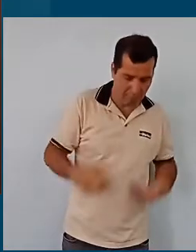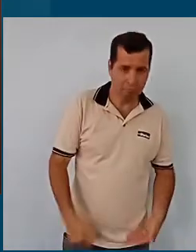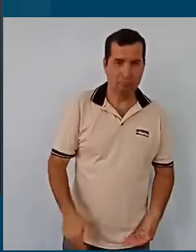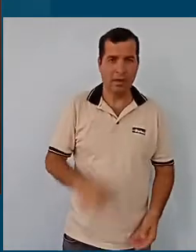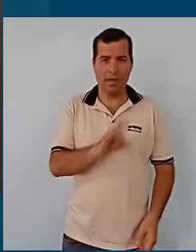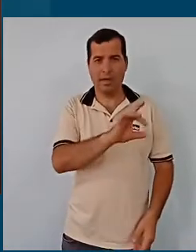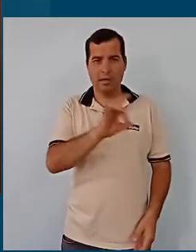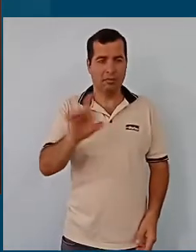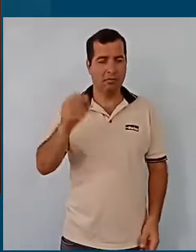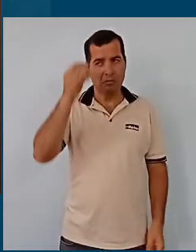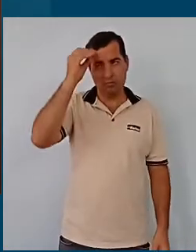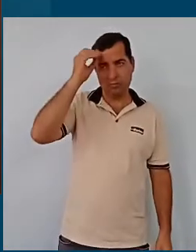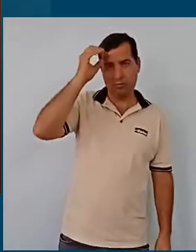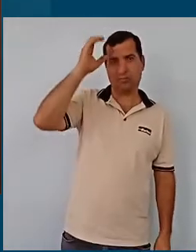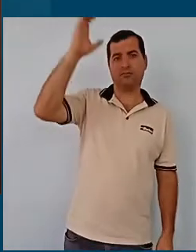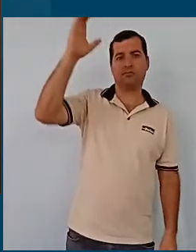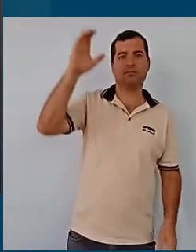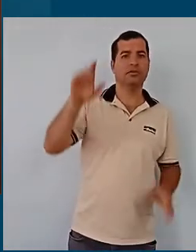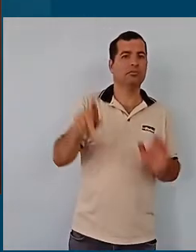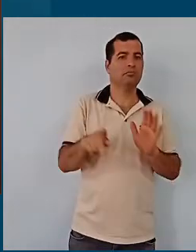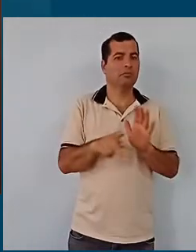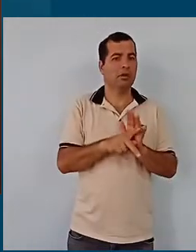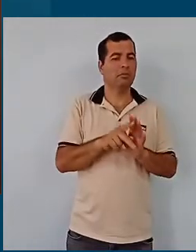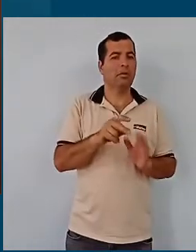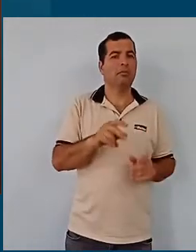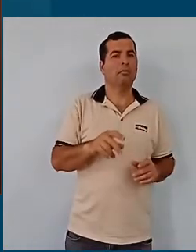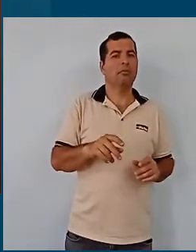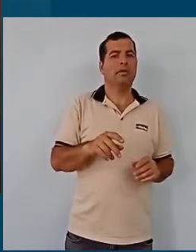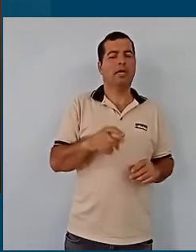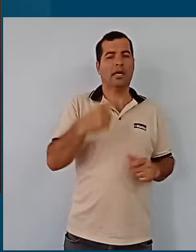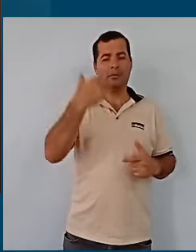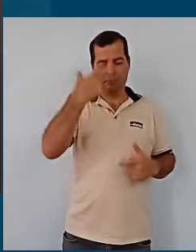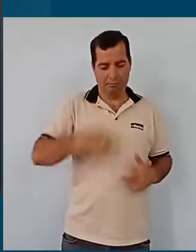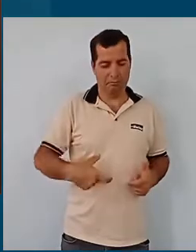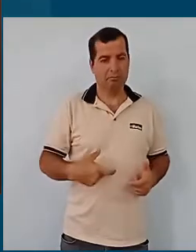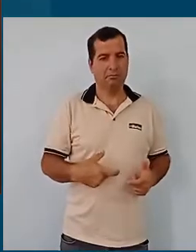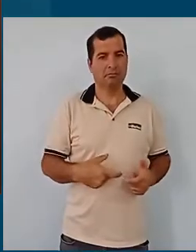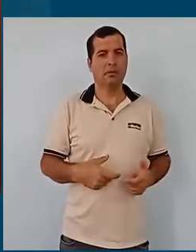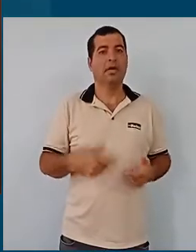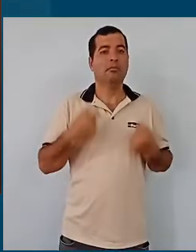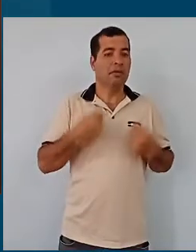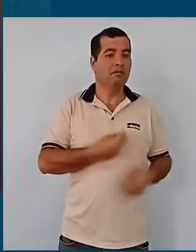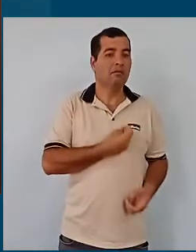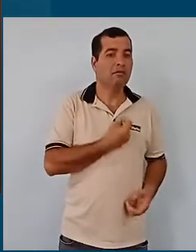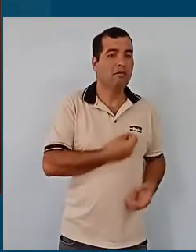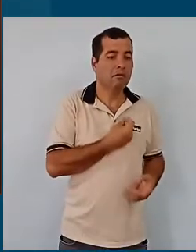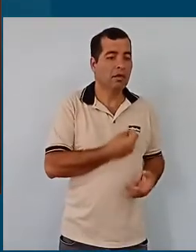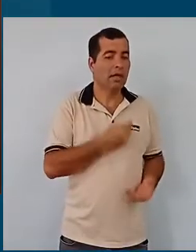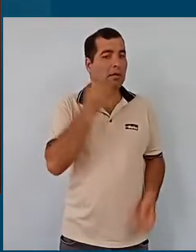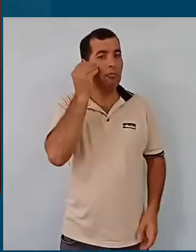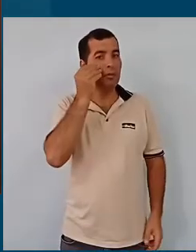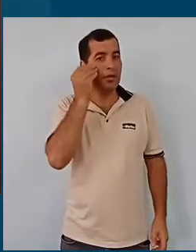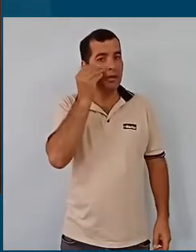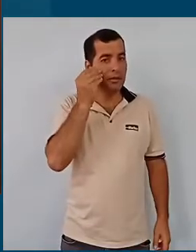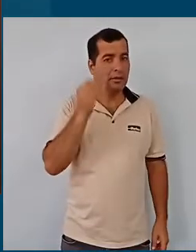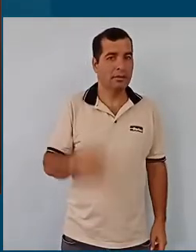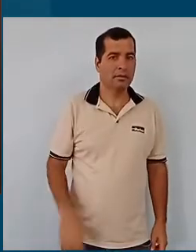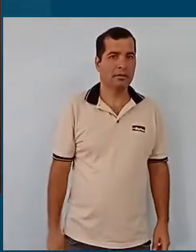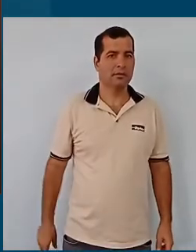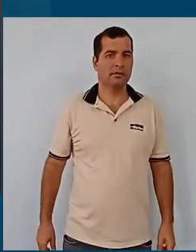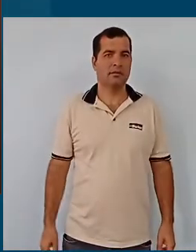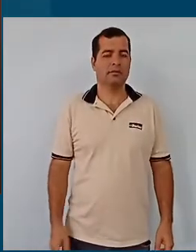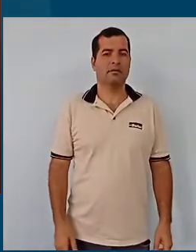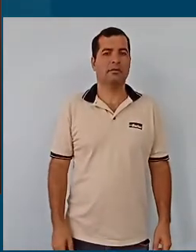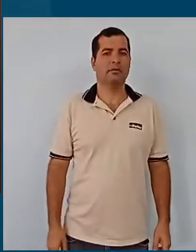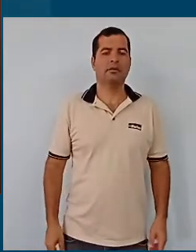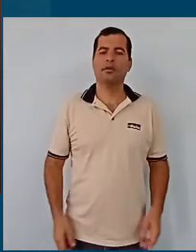nossa inteligência e a nossa personalidade de acordo com aquilo que a gente vive, e a gente